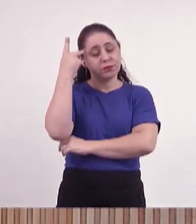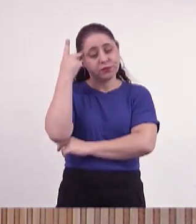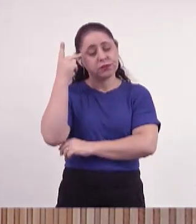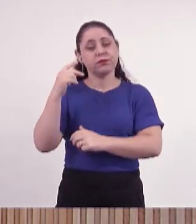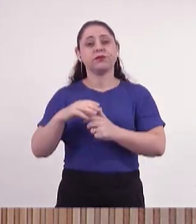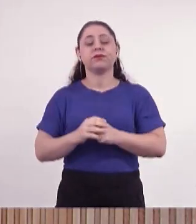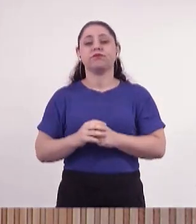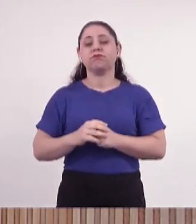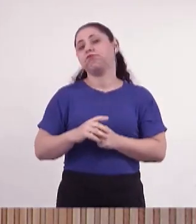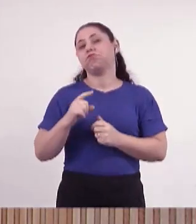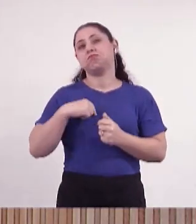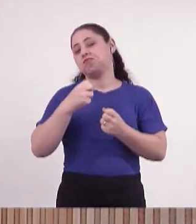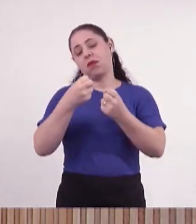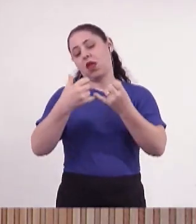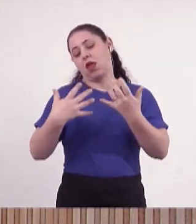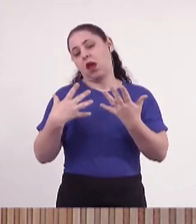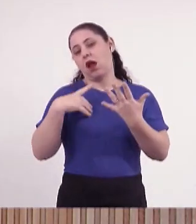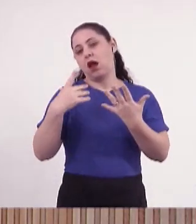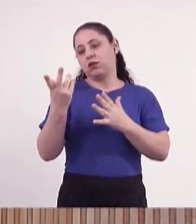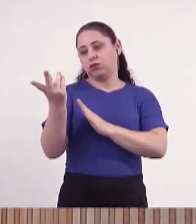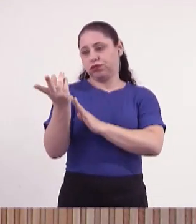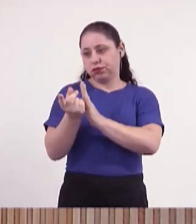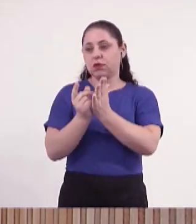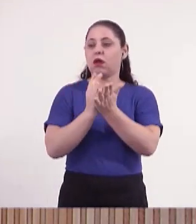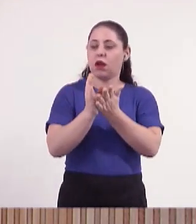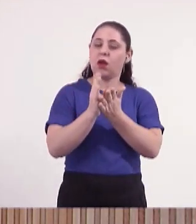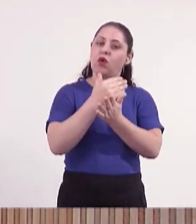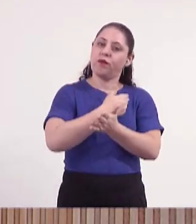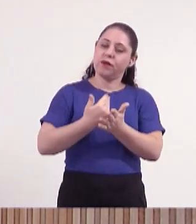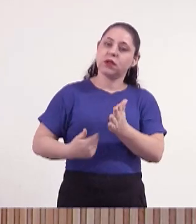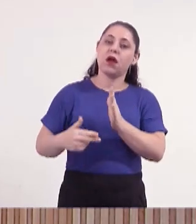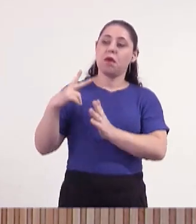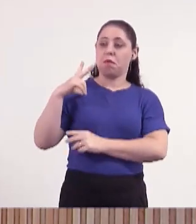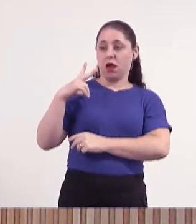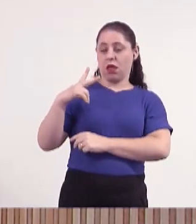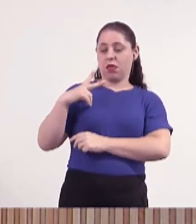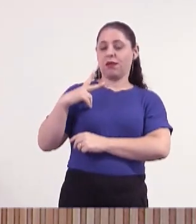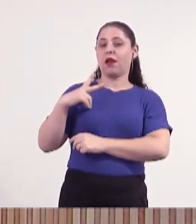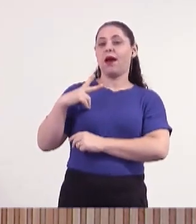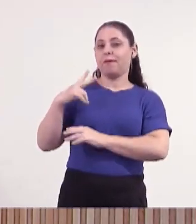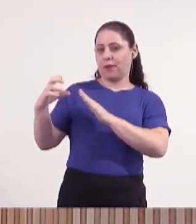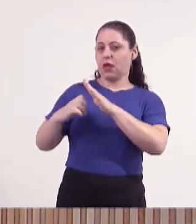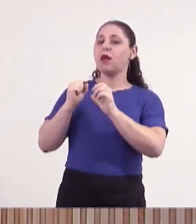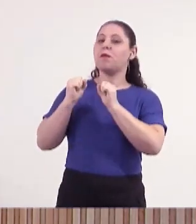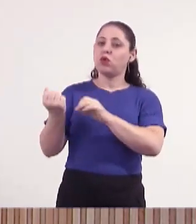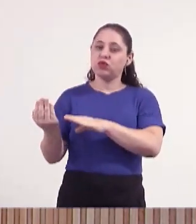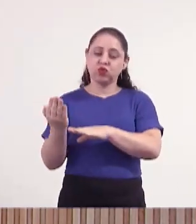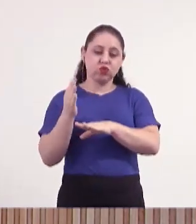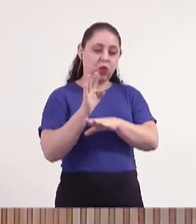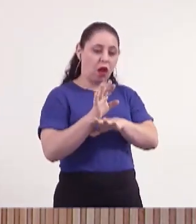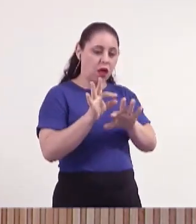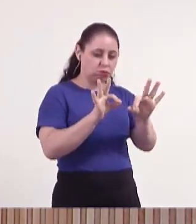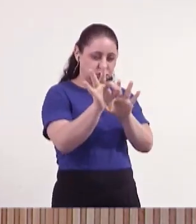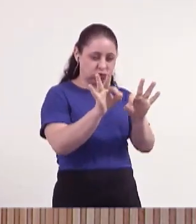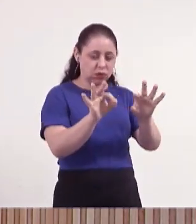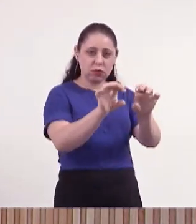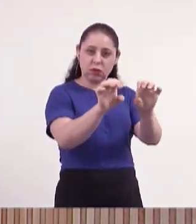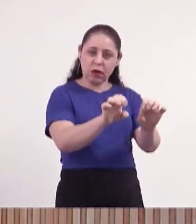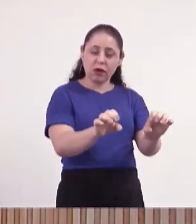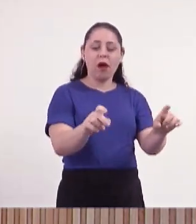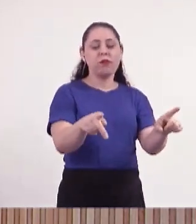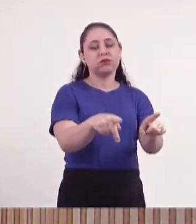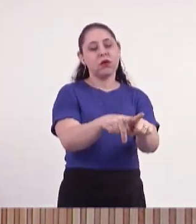Paulo. Enfim, é um investimento que, de acordo com o governo do estado, a iniciativa privada pode ajudar na estruturação